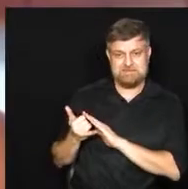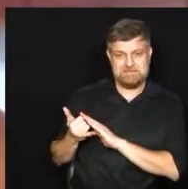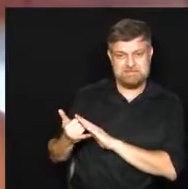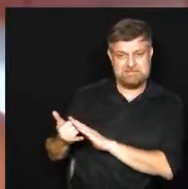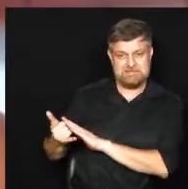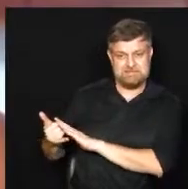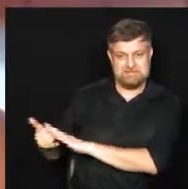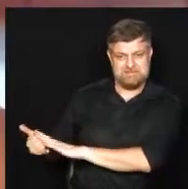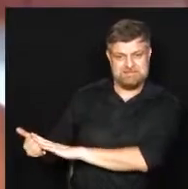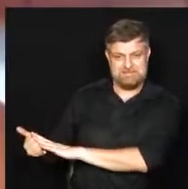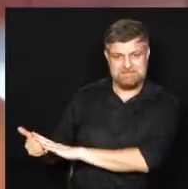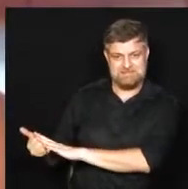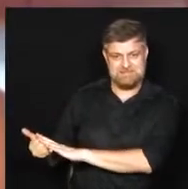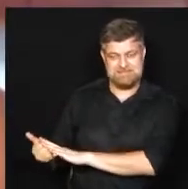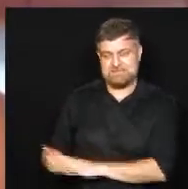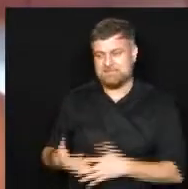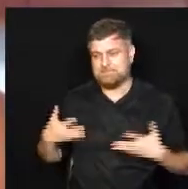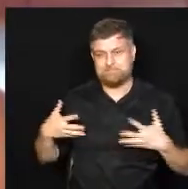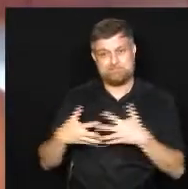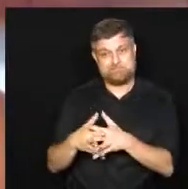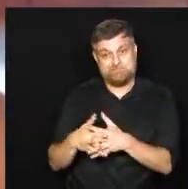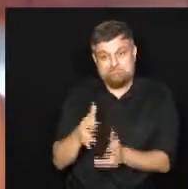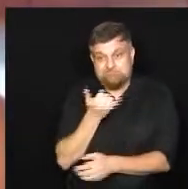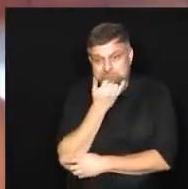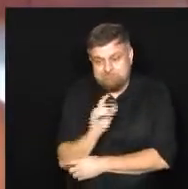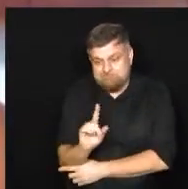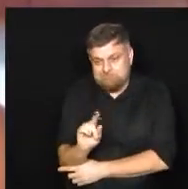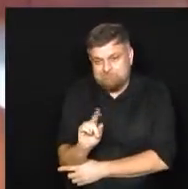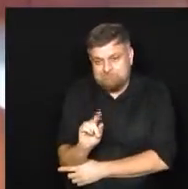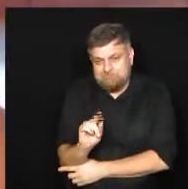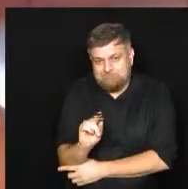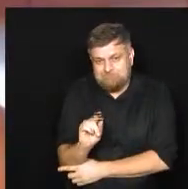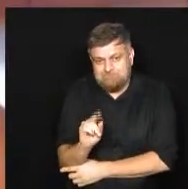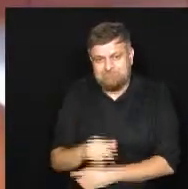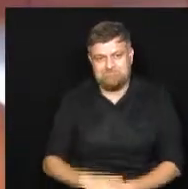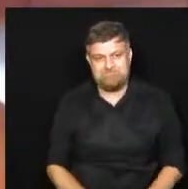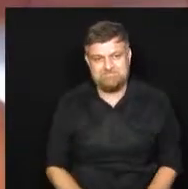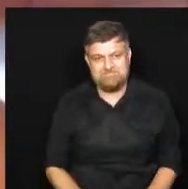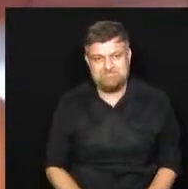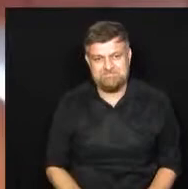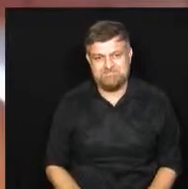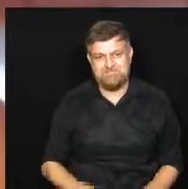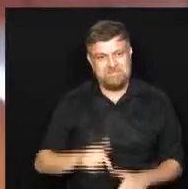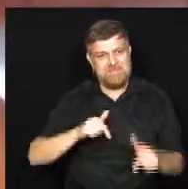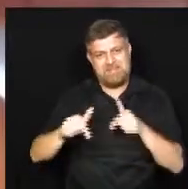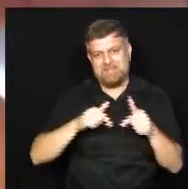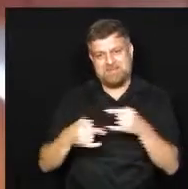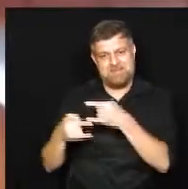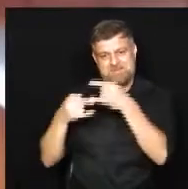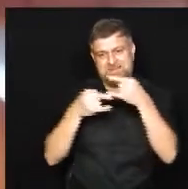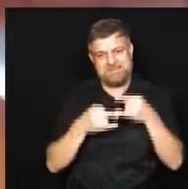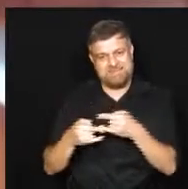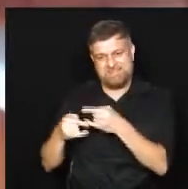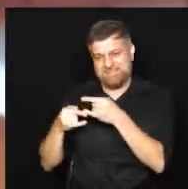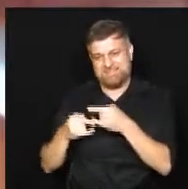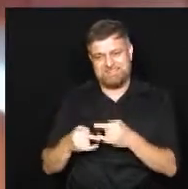não vibrar e não nos atrapalhar. Coisas do trabalho remoto.